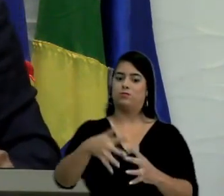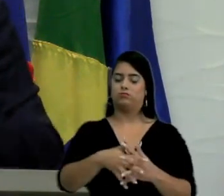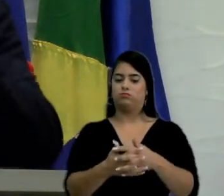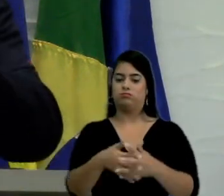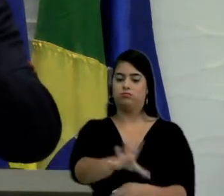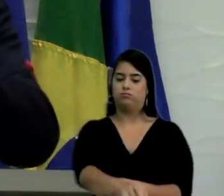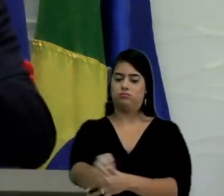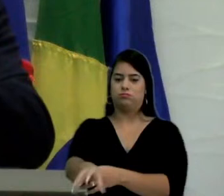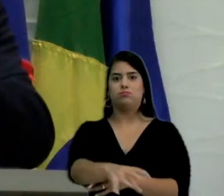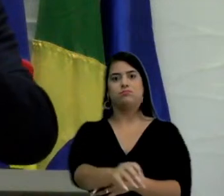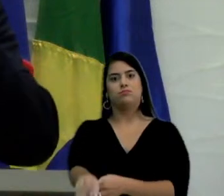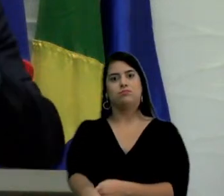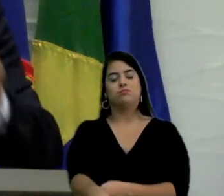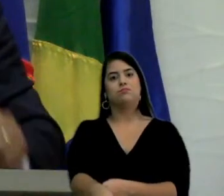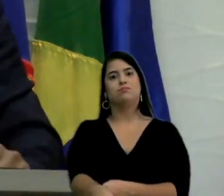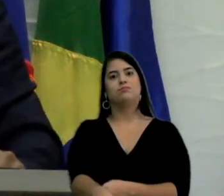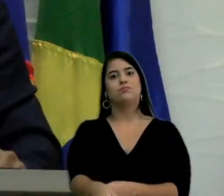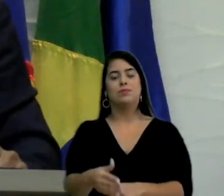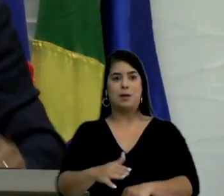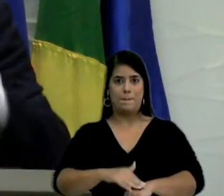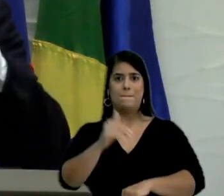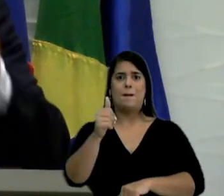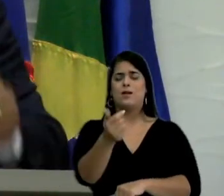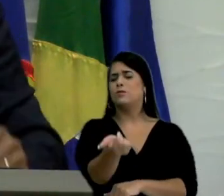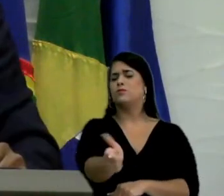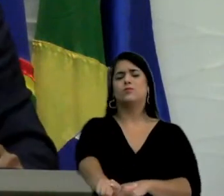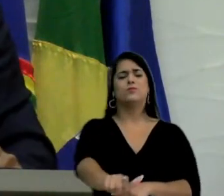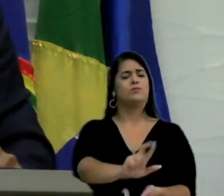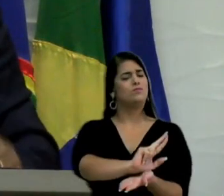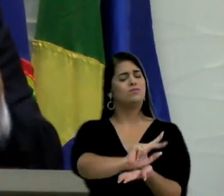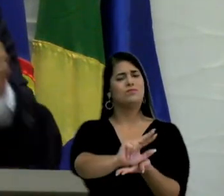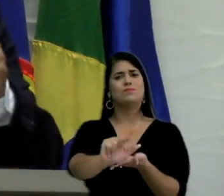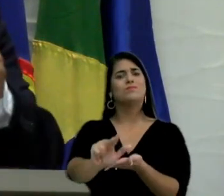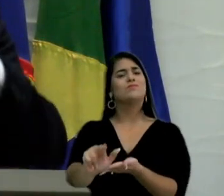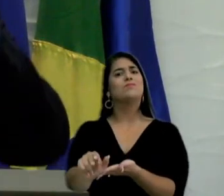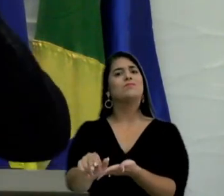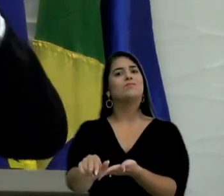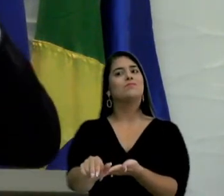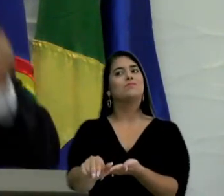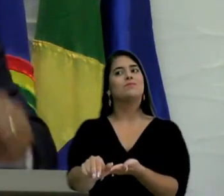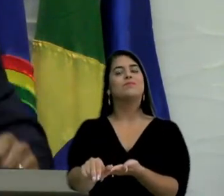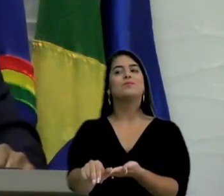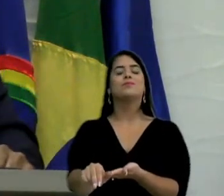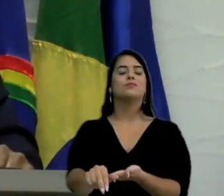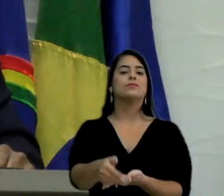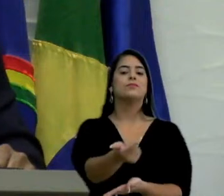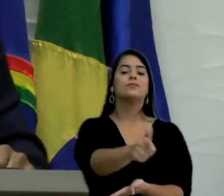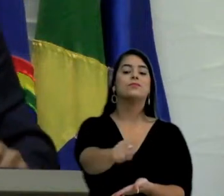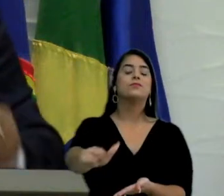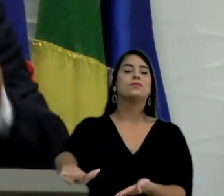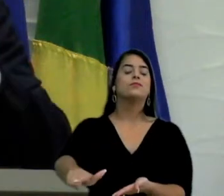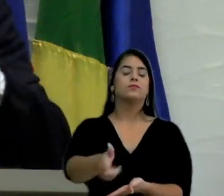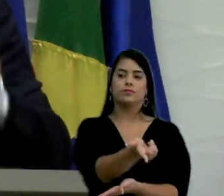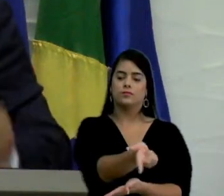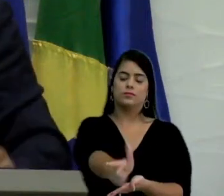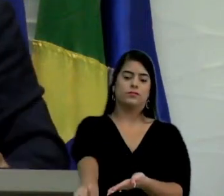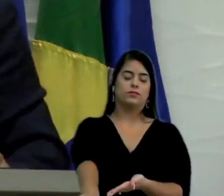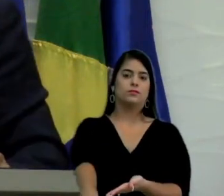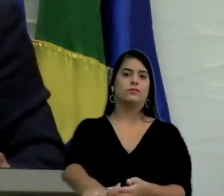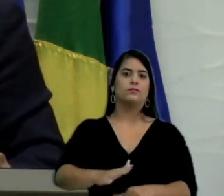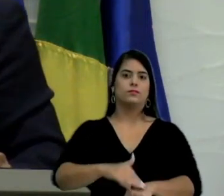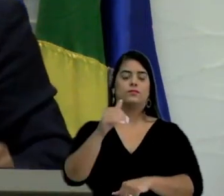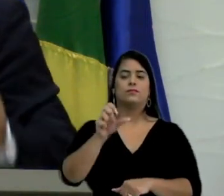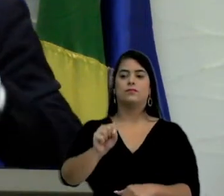hidráulica mais uma grade de arado mais uma um um arado Irreversível mais um